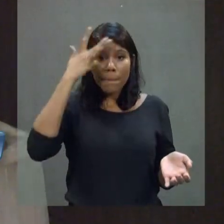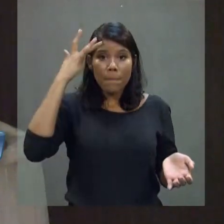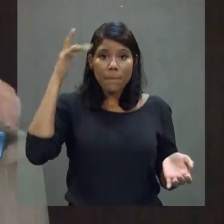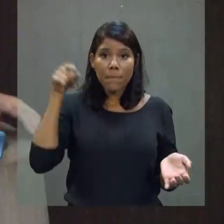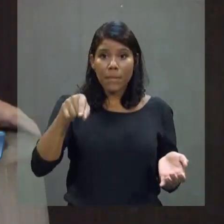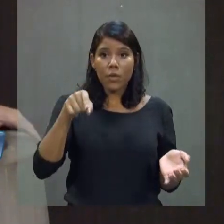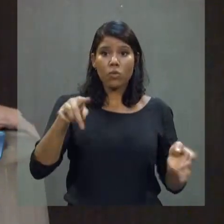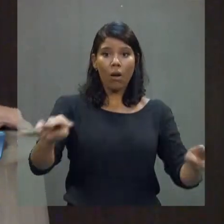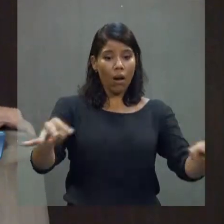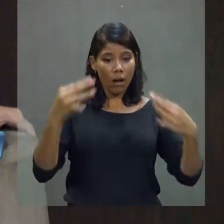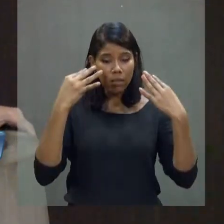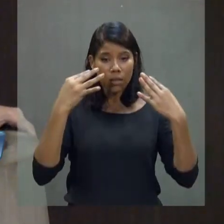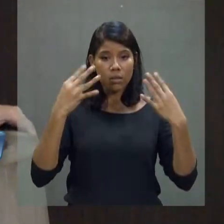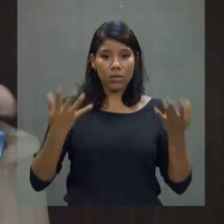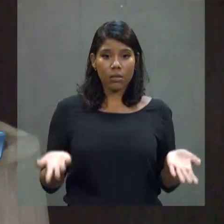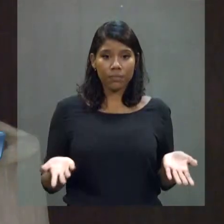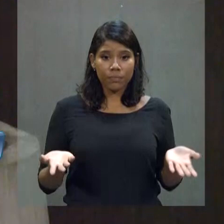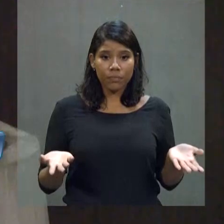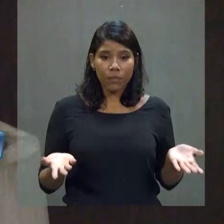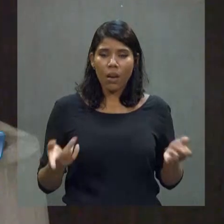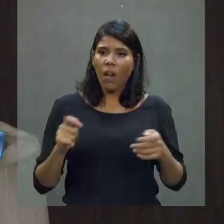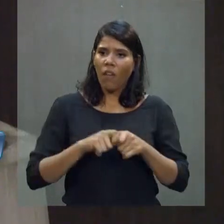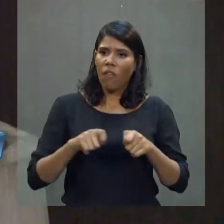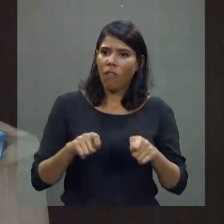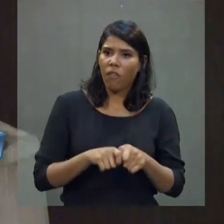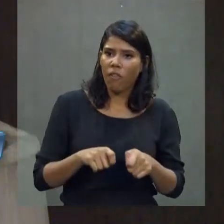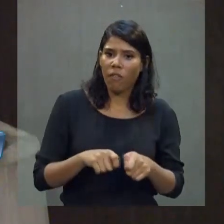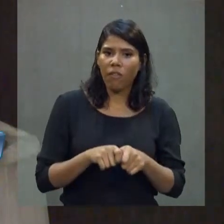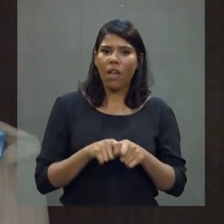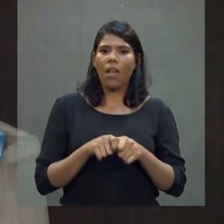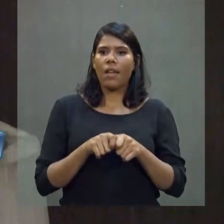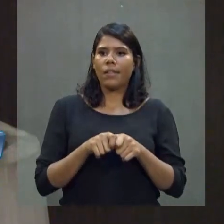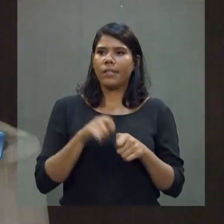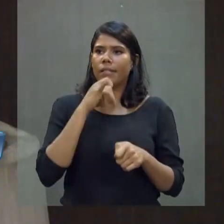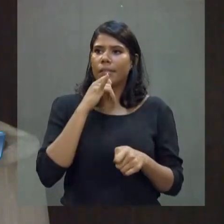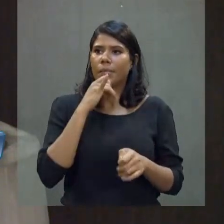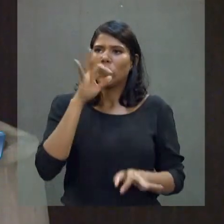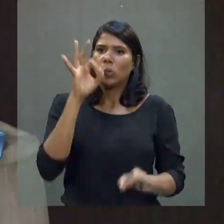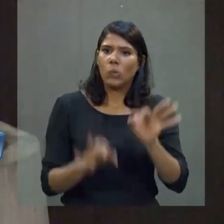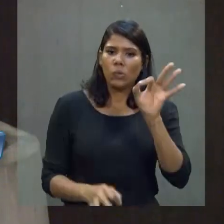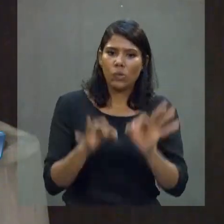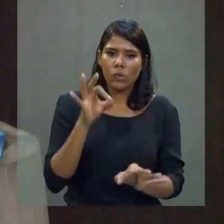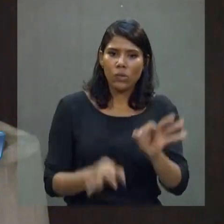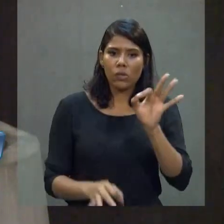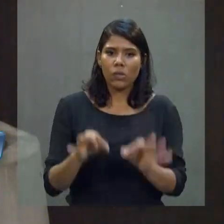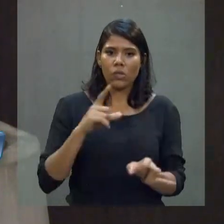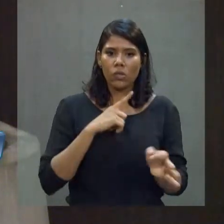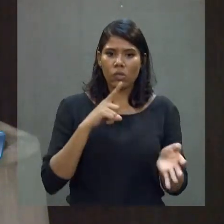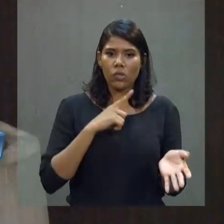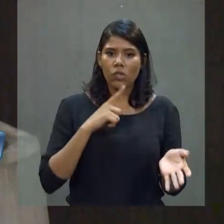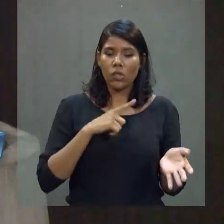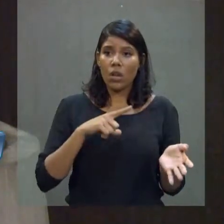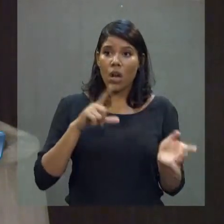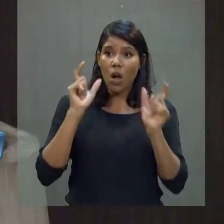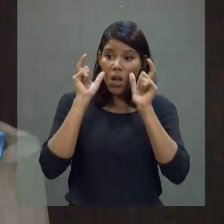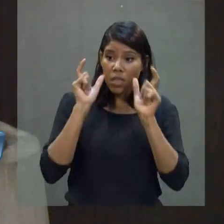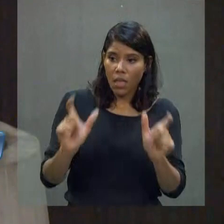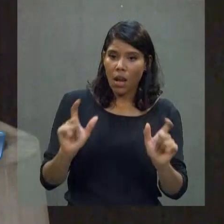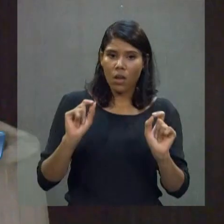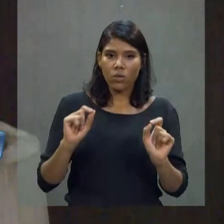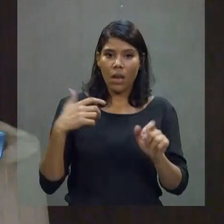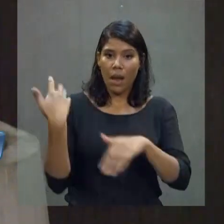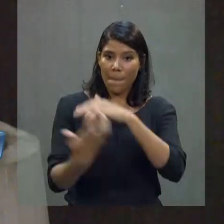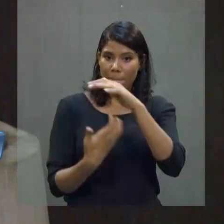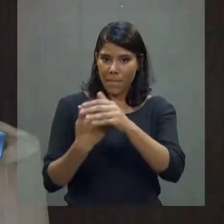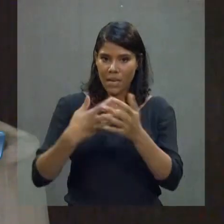ingênuo. Muito do que se fez como guerra judicial tinha como interesse a destruição da Petrobras, nosso principal